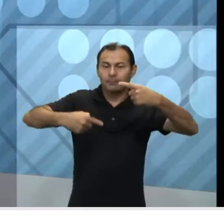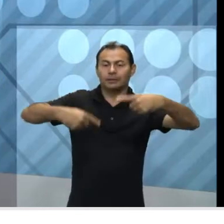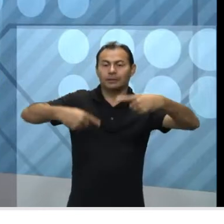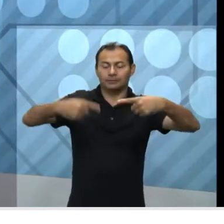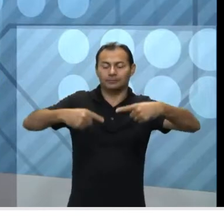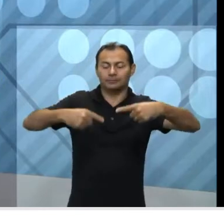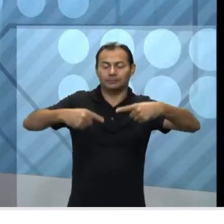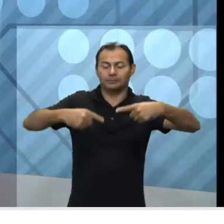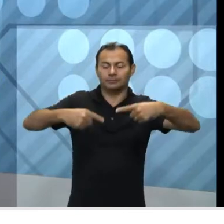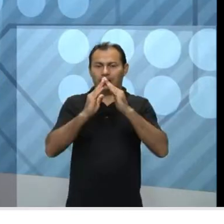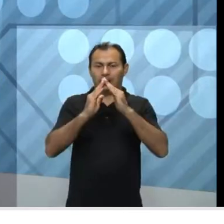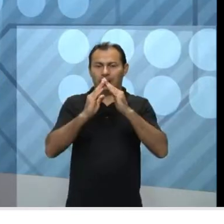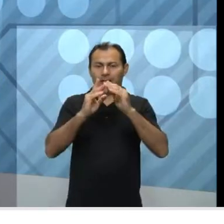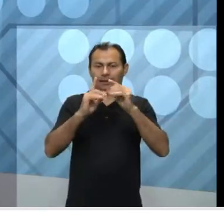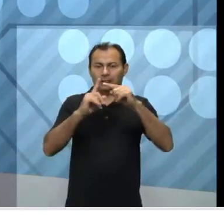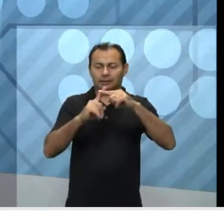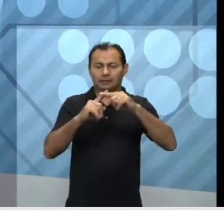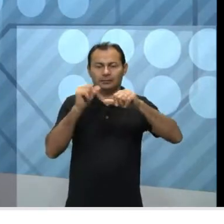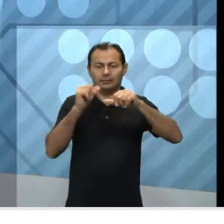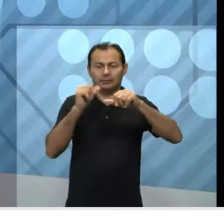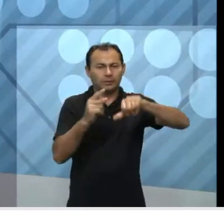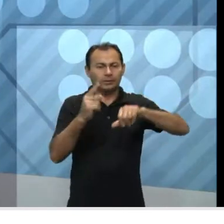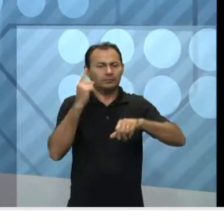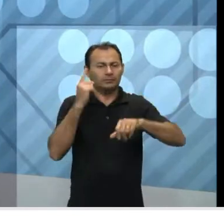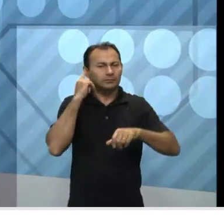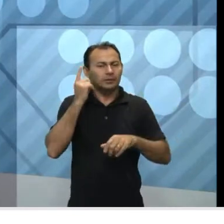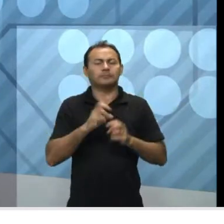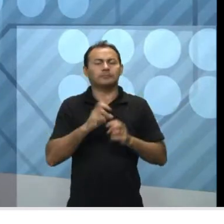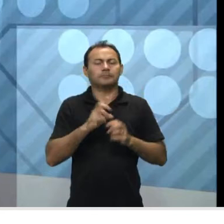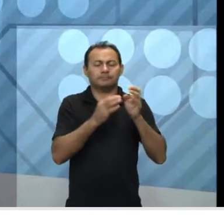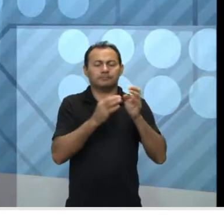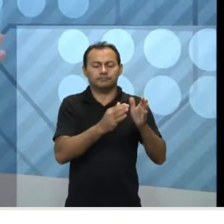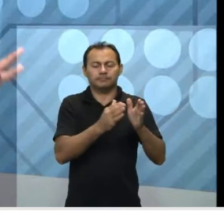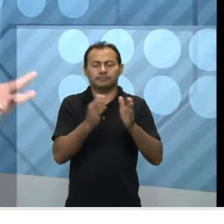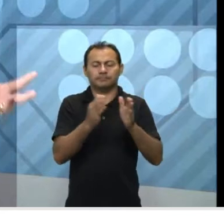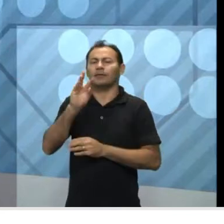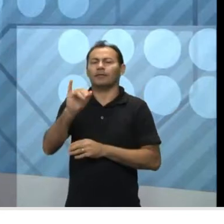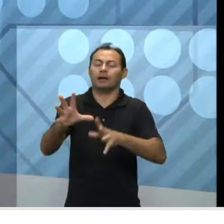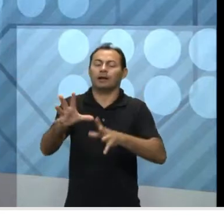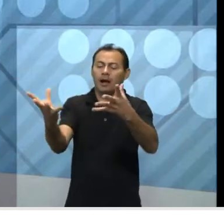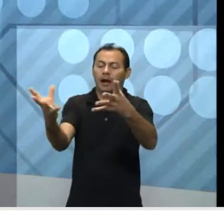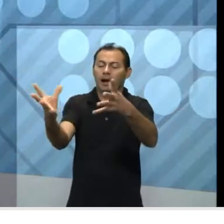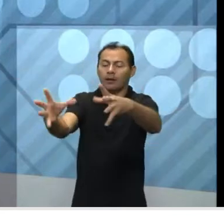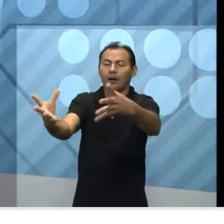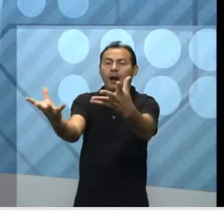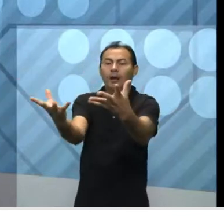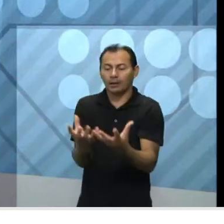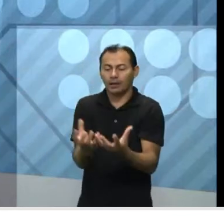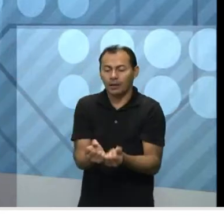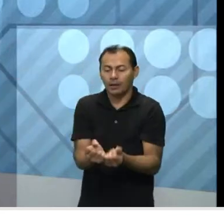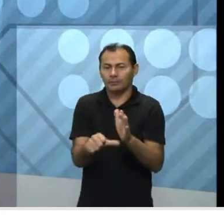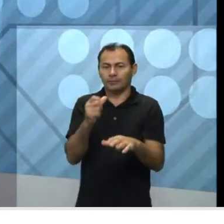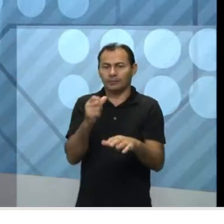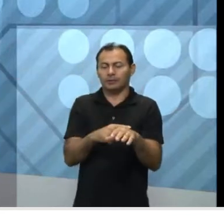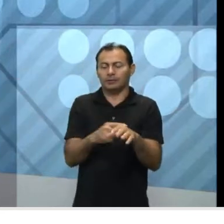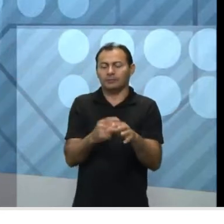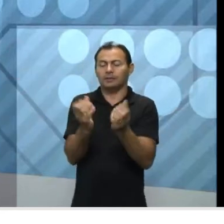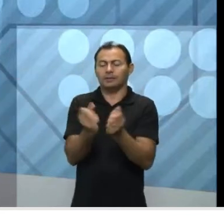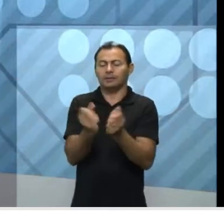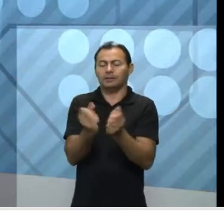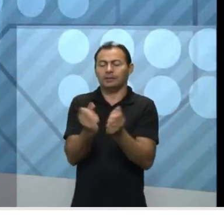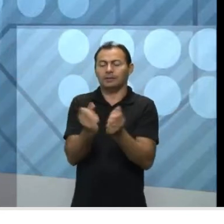essa mudança também na sua perspectiva, vai acolher, não é, no primeiro momento, esses surdos, mas não foram